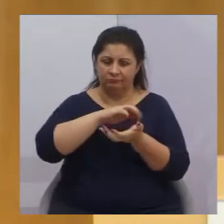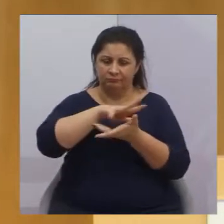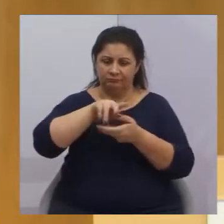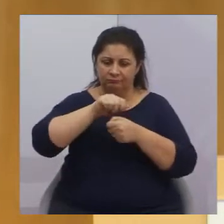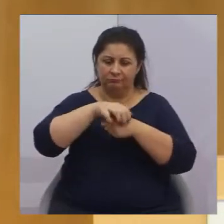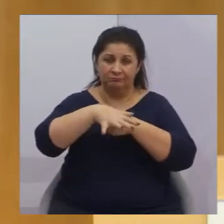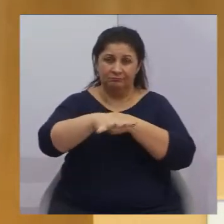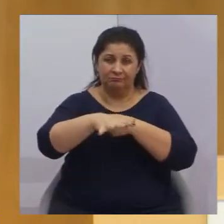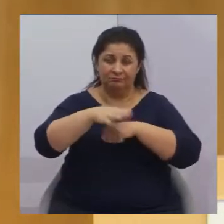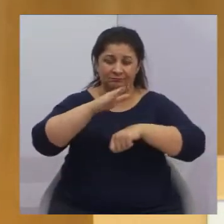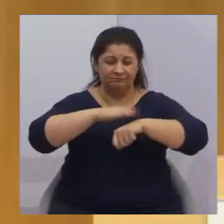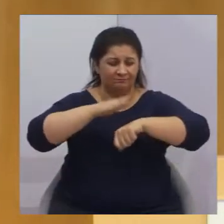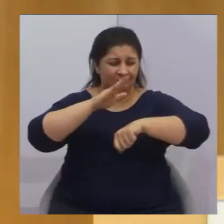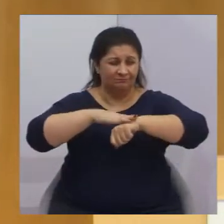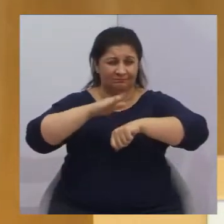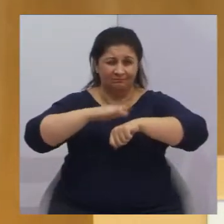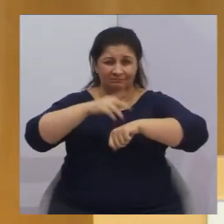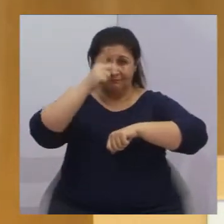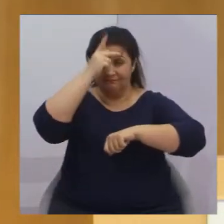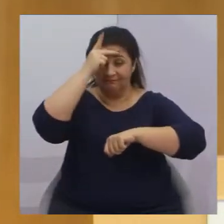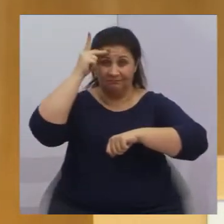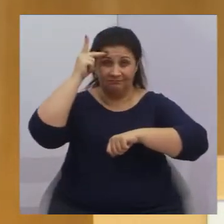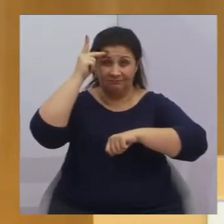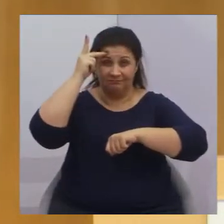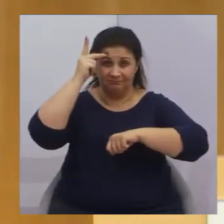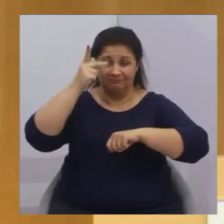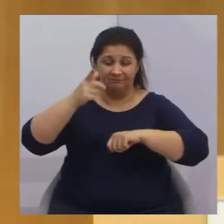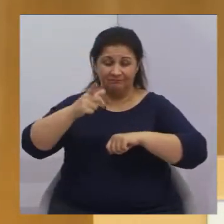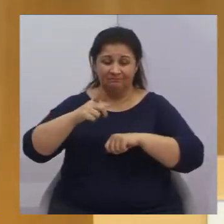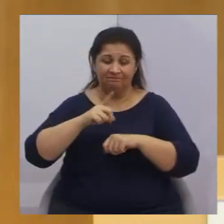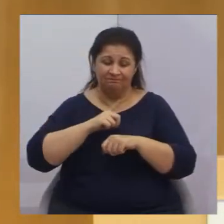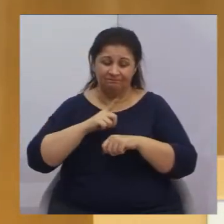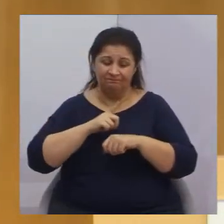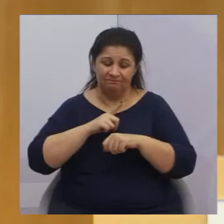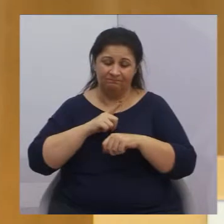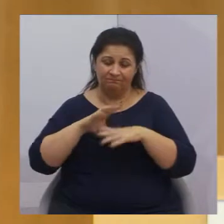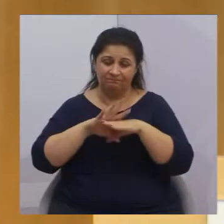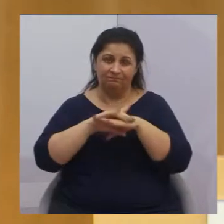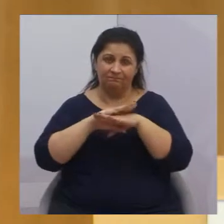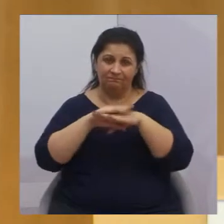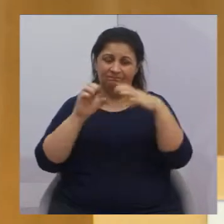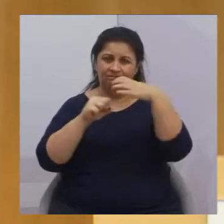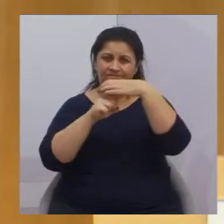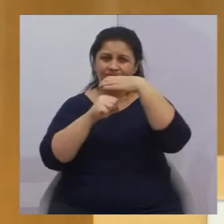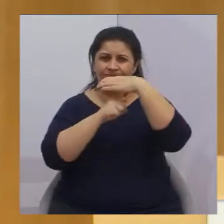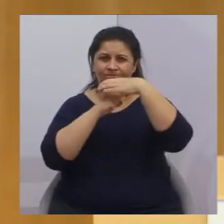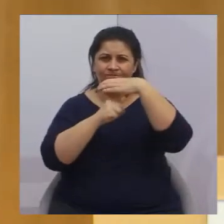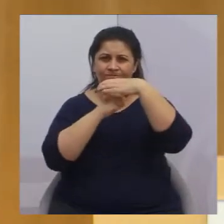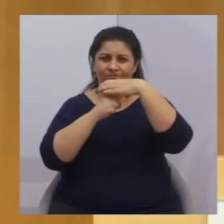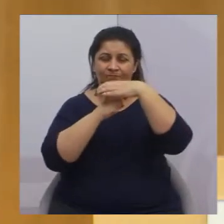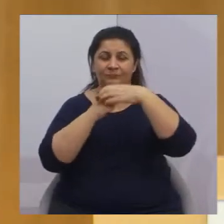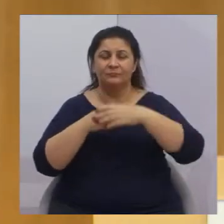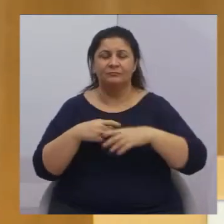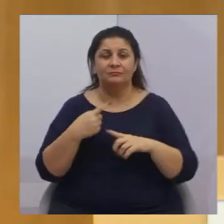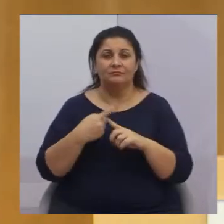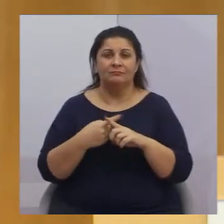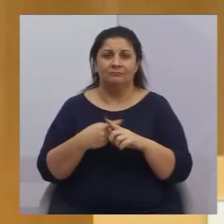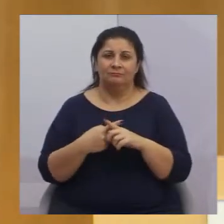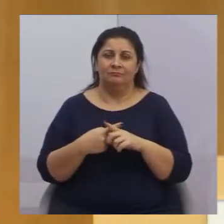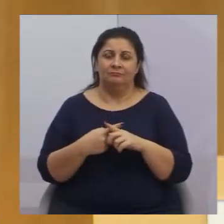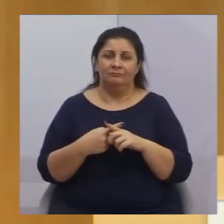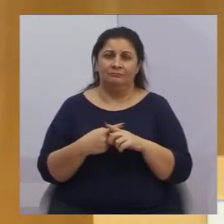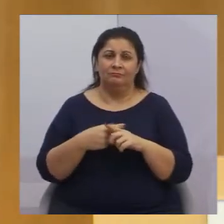o maior número de acometidas por essa síndrome de burnout. Porque elas